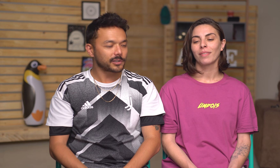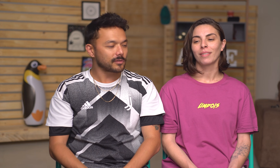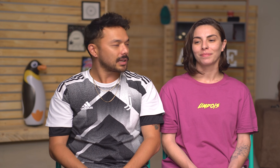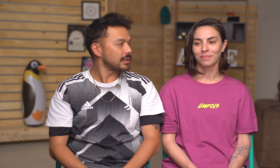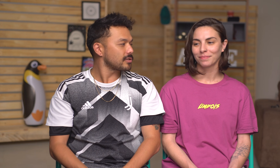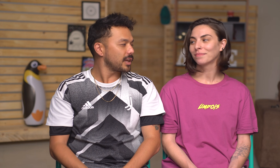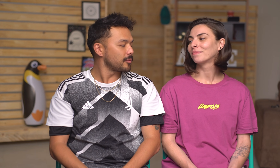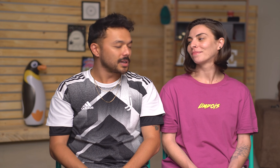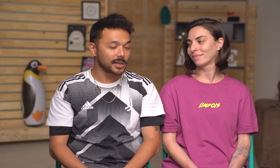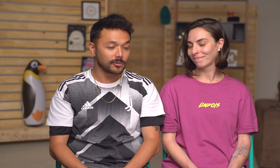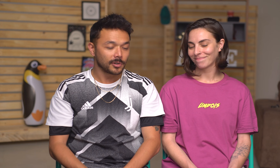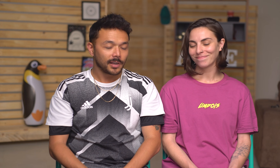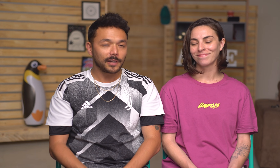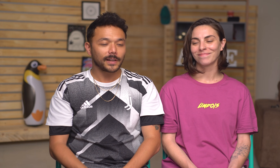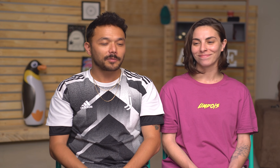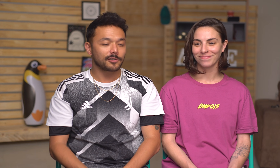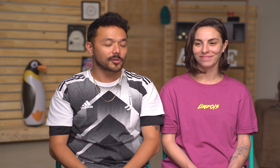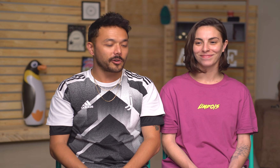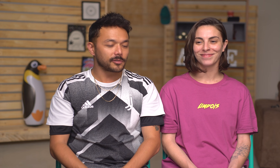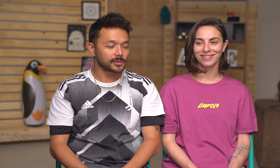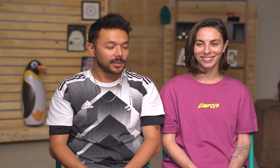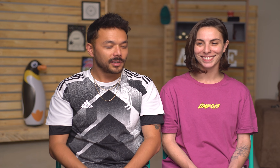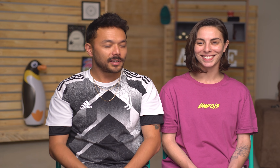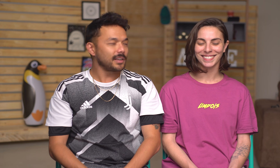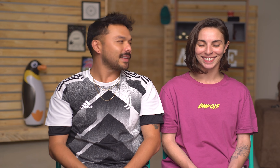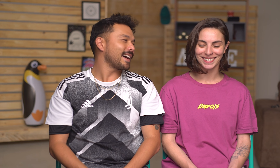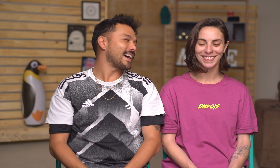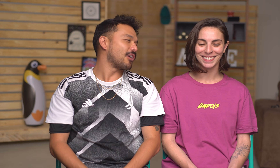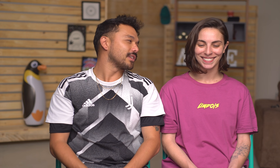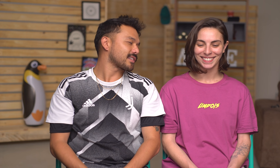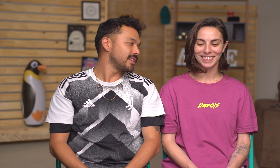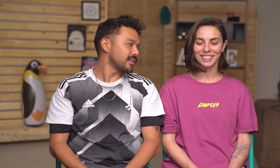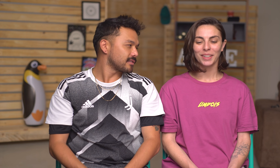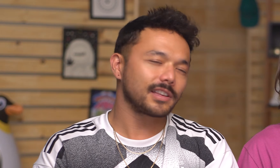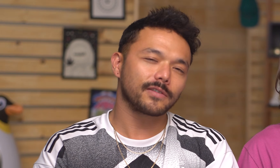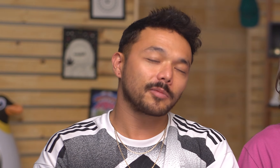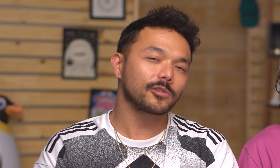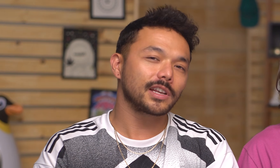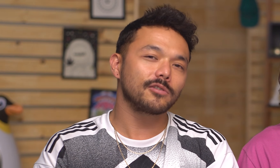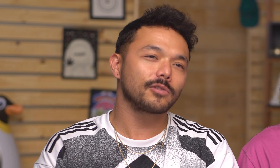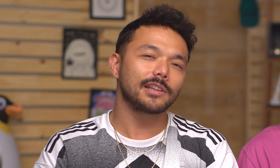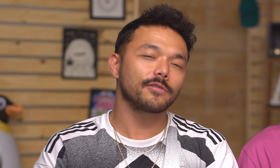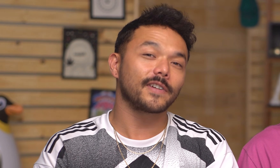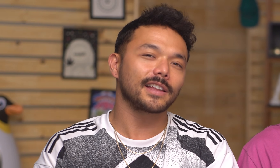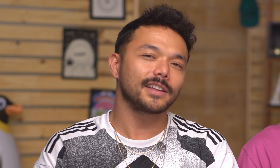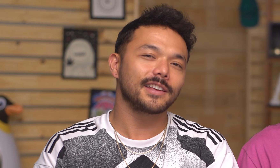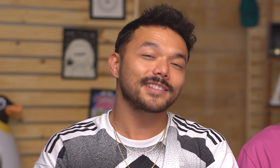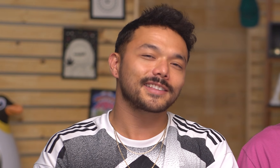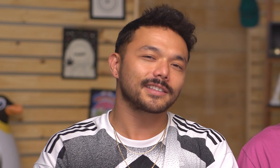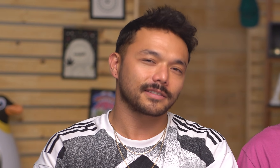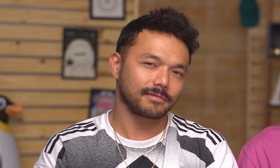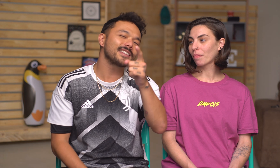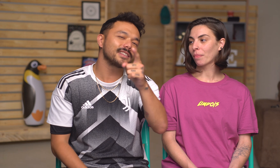estuda psicoativos no cérebro humano, ele fala também de sonhos e ele dá aulas, cria. Tem que ver, o maluco ele não fala,